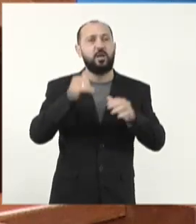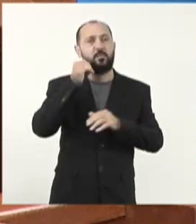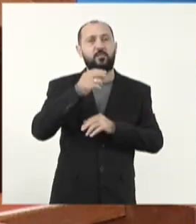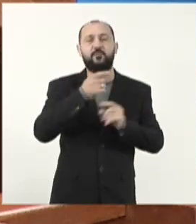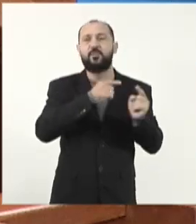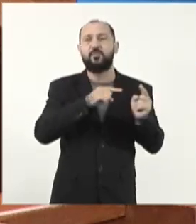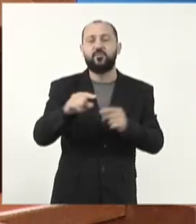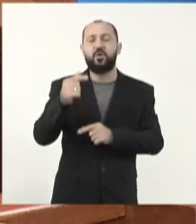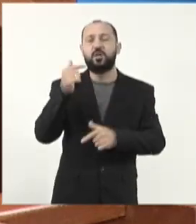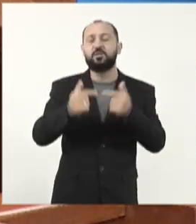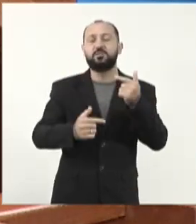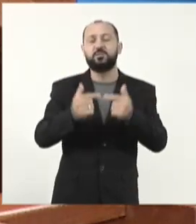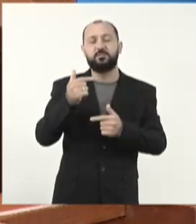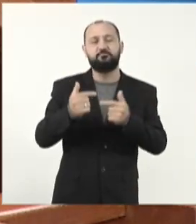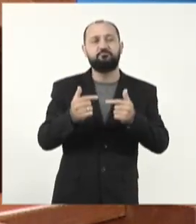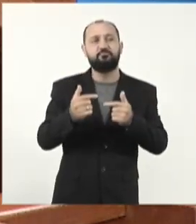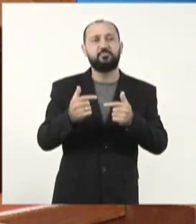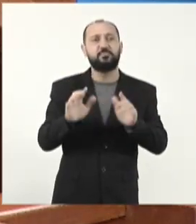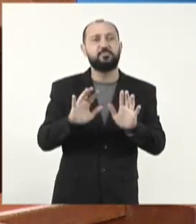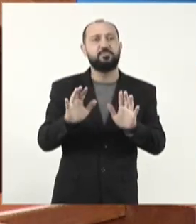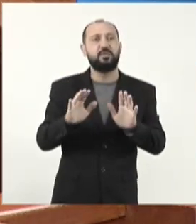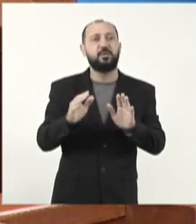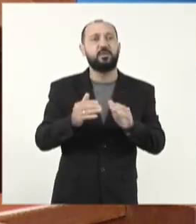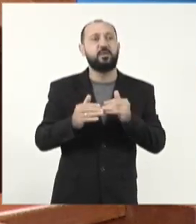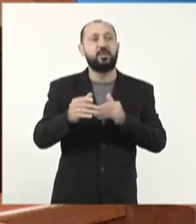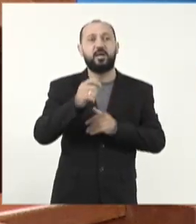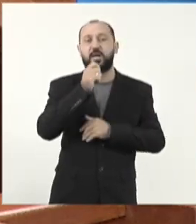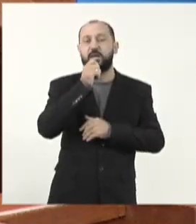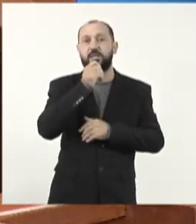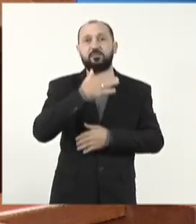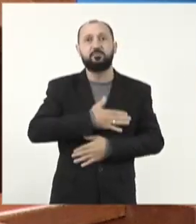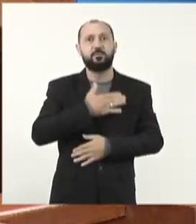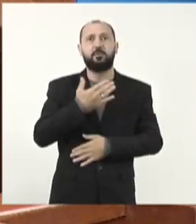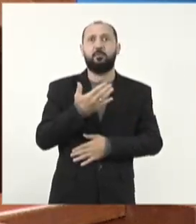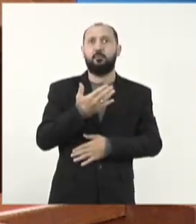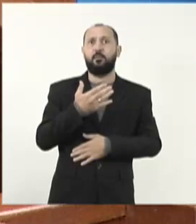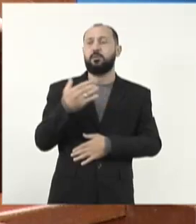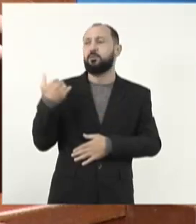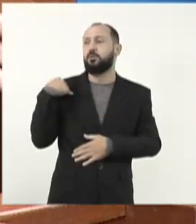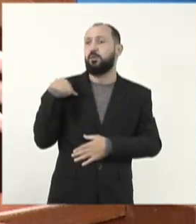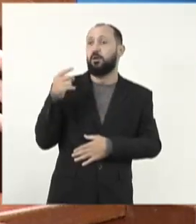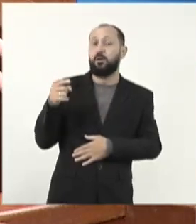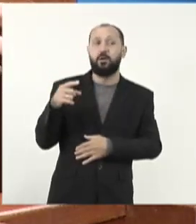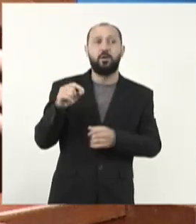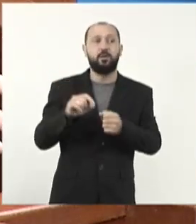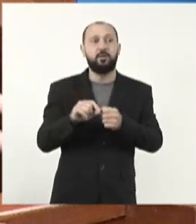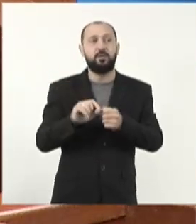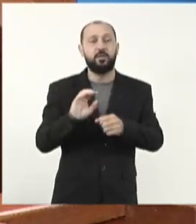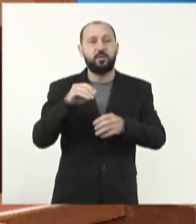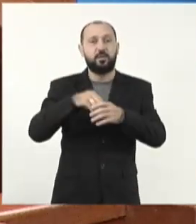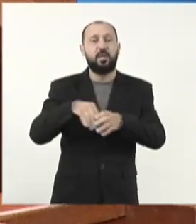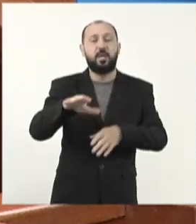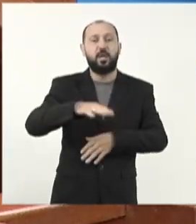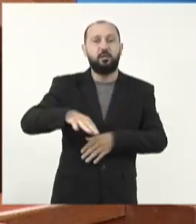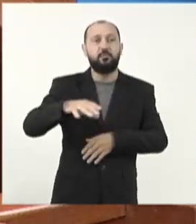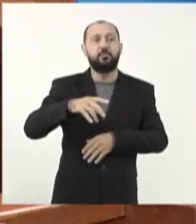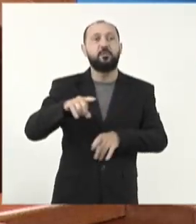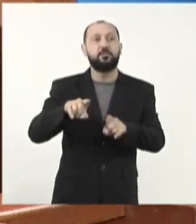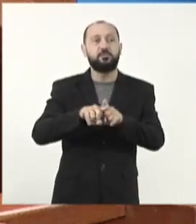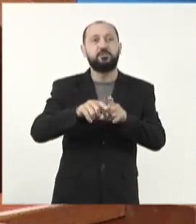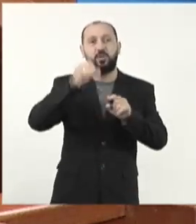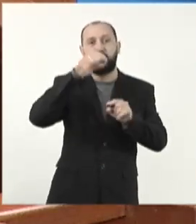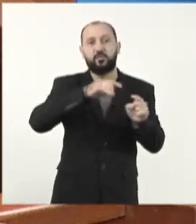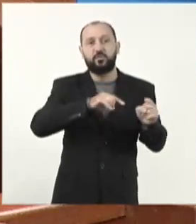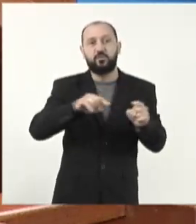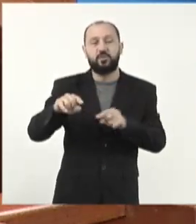de violência política e, na maioria das vezes, ainda se surpreendem quando são alertados que há, naquele ato, violência